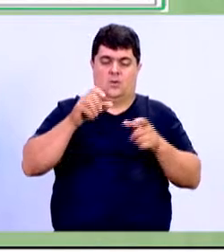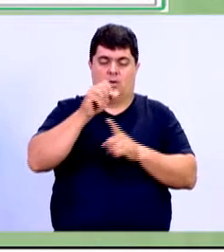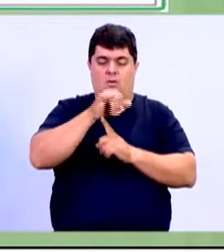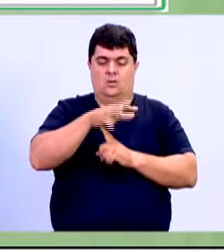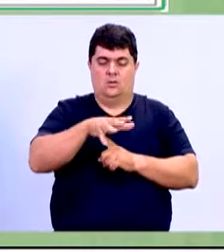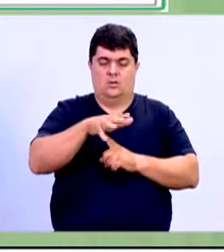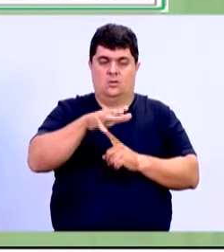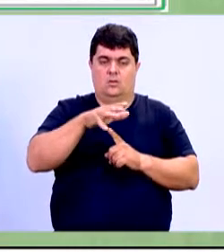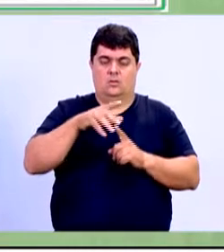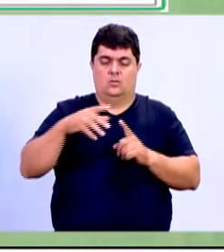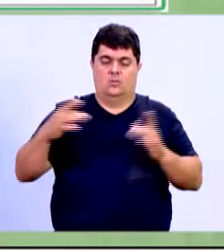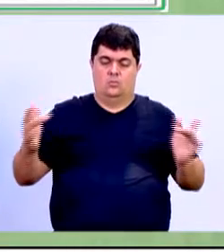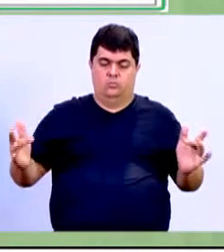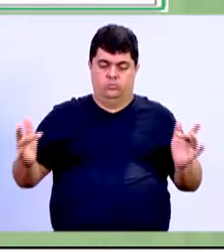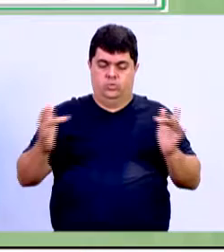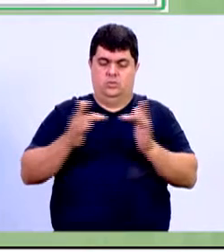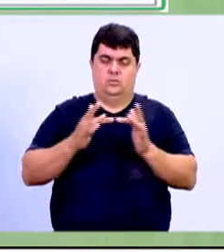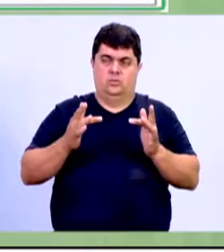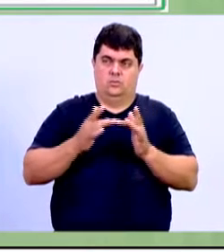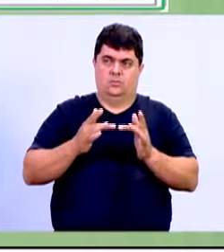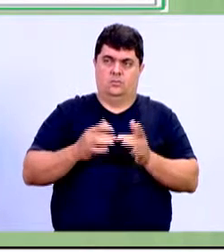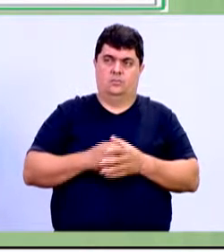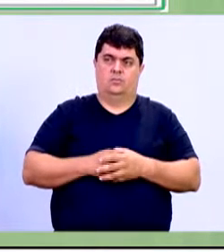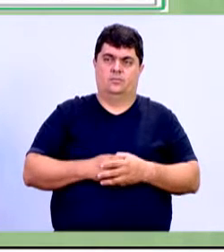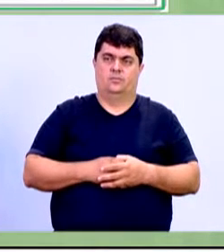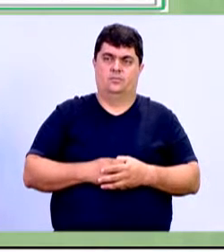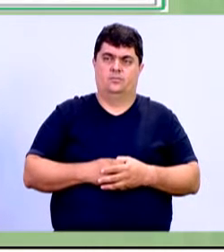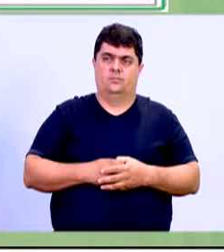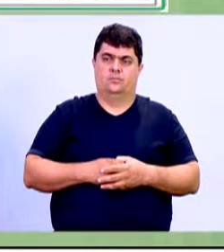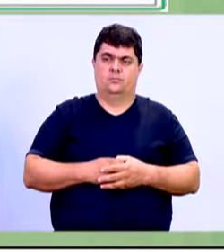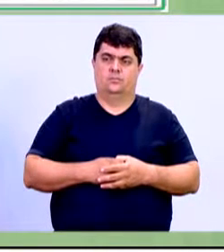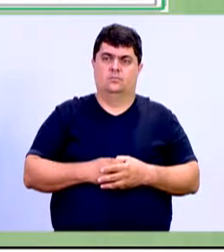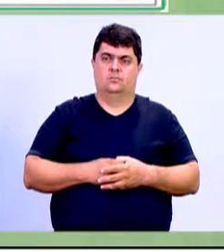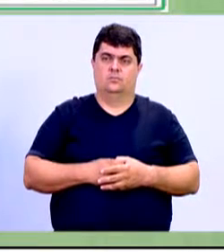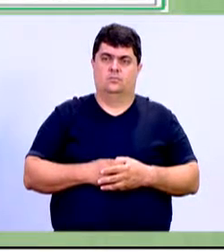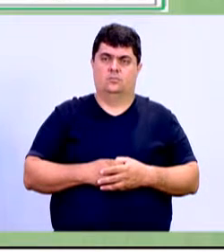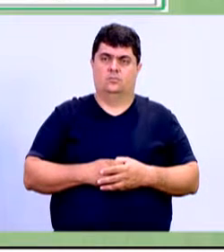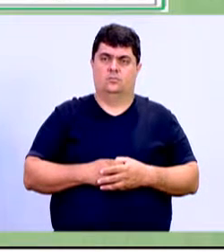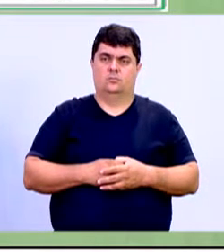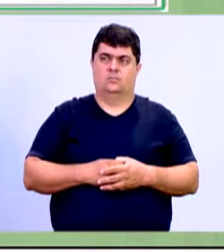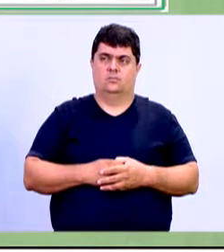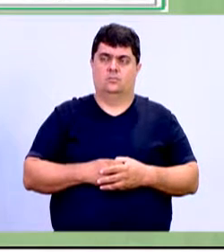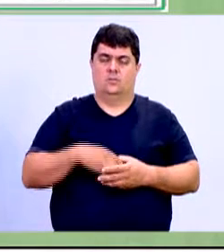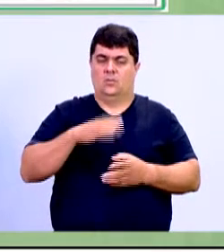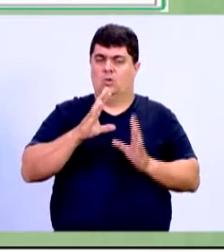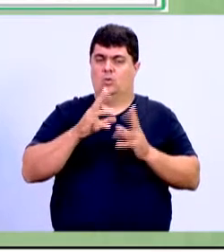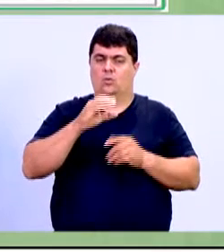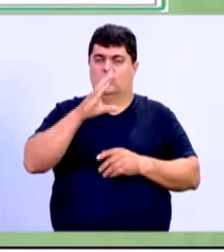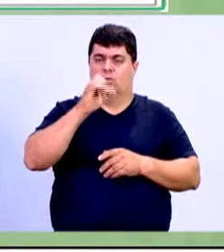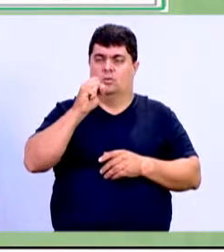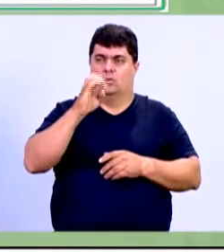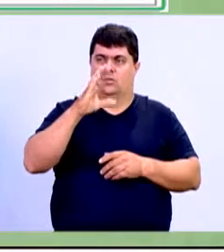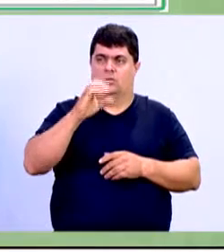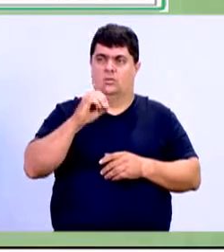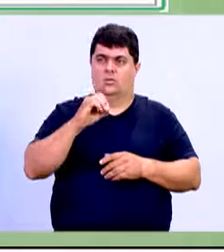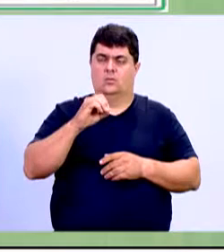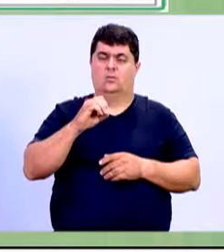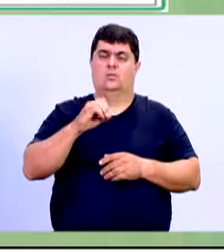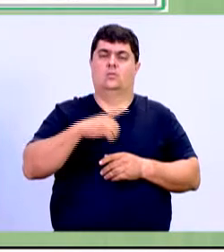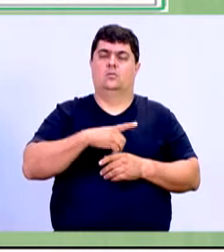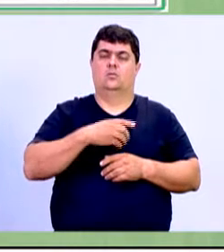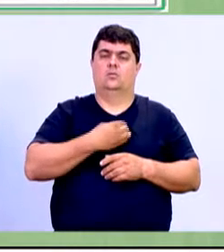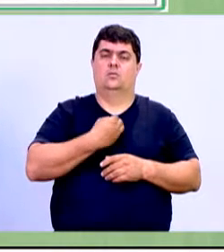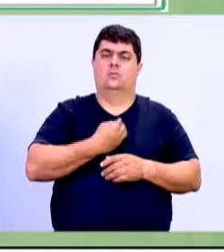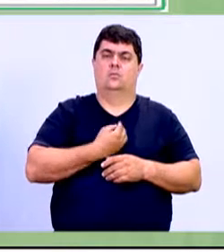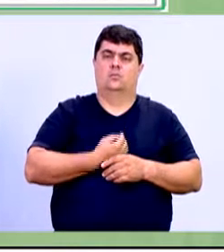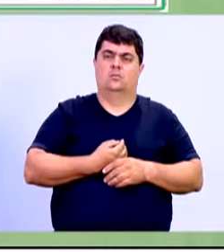de borda e os switches de núcleo. Tá? Esse aqui é o core principal de switches, tá? Da Cisco, ó, como eu tinha falado, certo? E aí